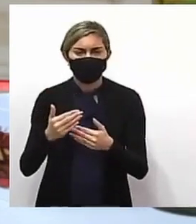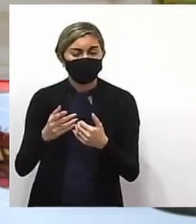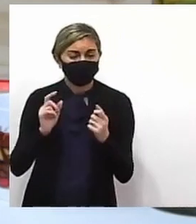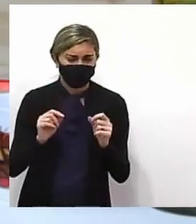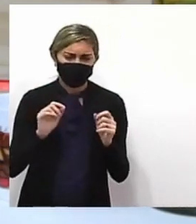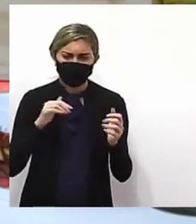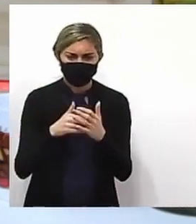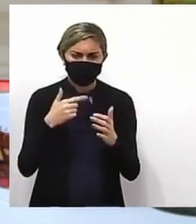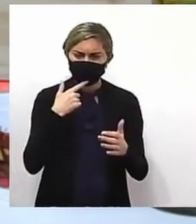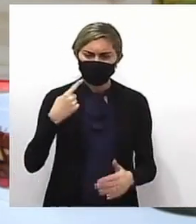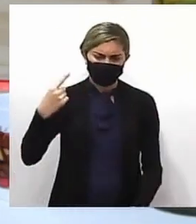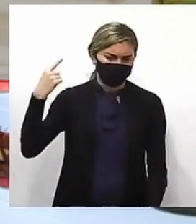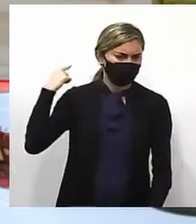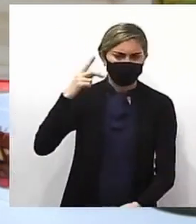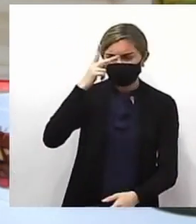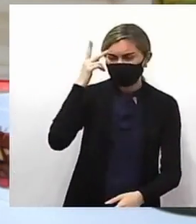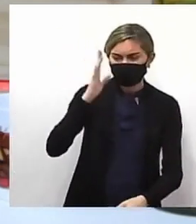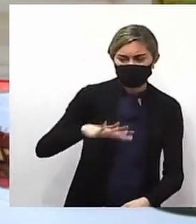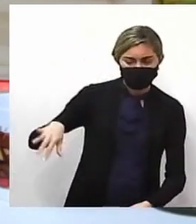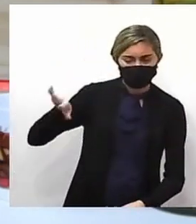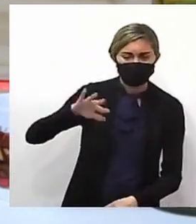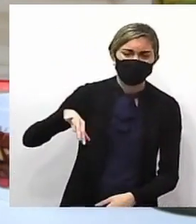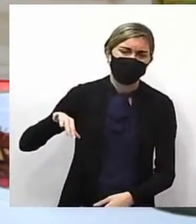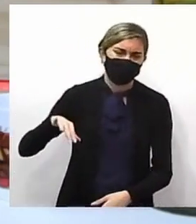que até pouco tempo atrás essas pessoas,